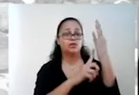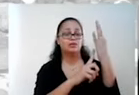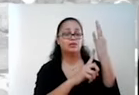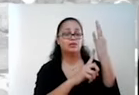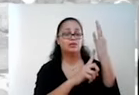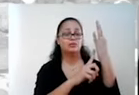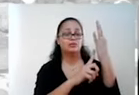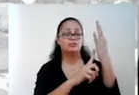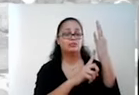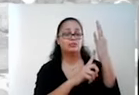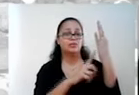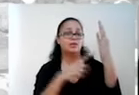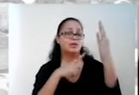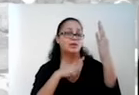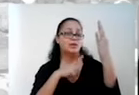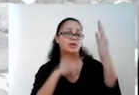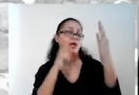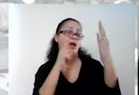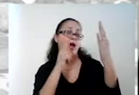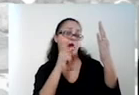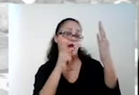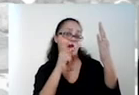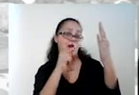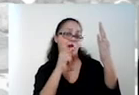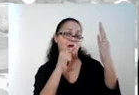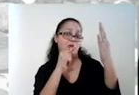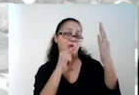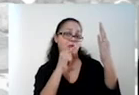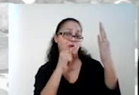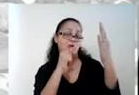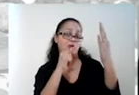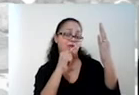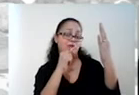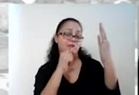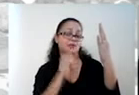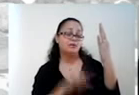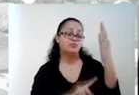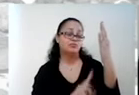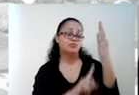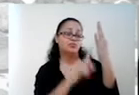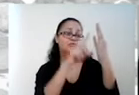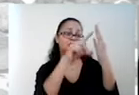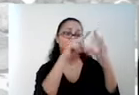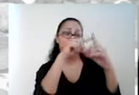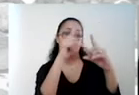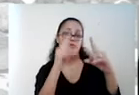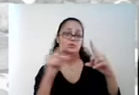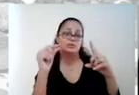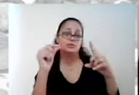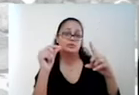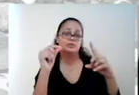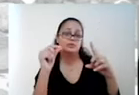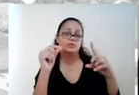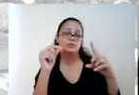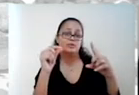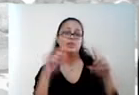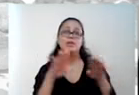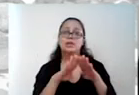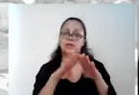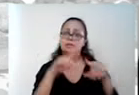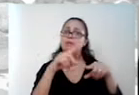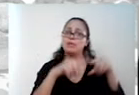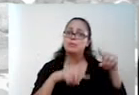transportam água e sais minerais do solo até as folhas e transportam também produtos da fotossíntese,